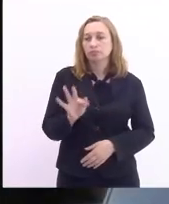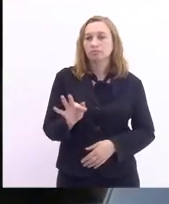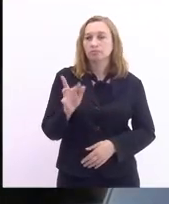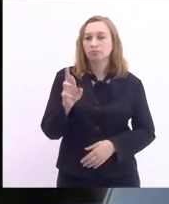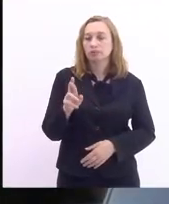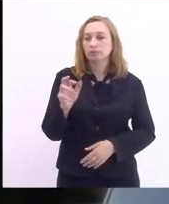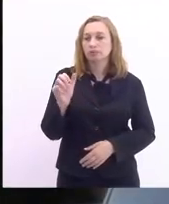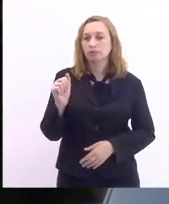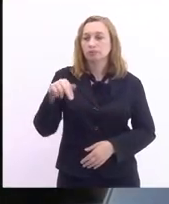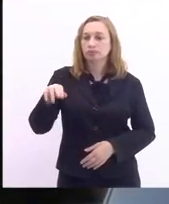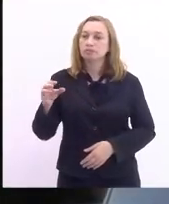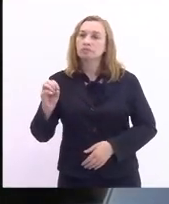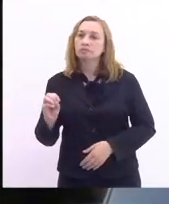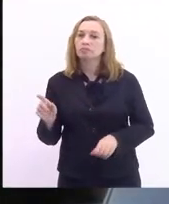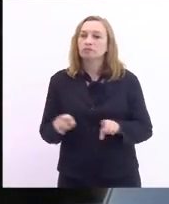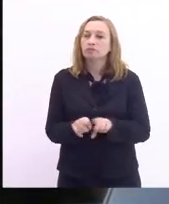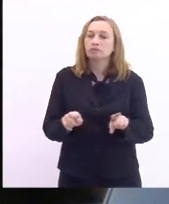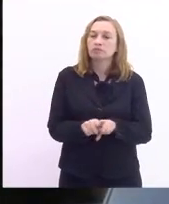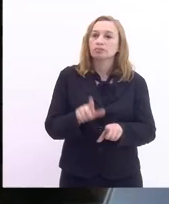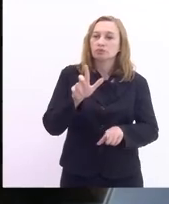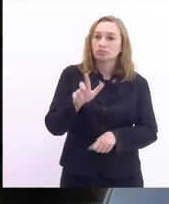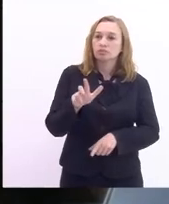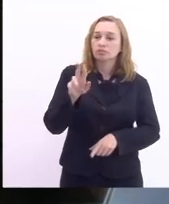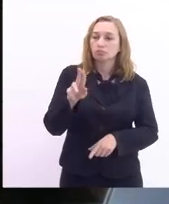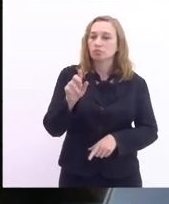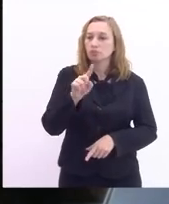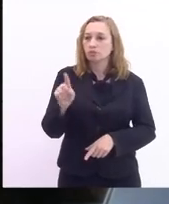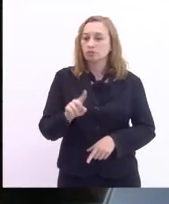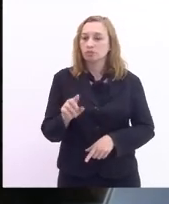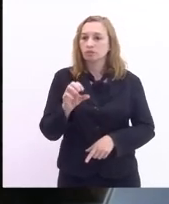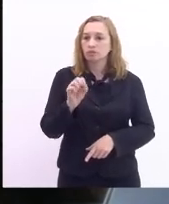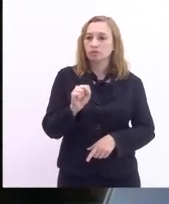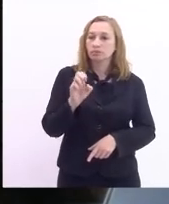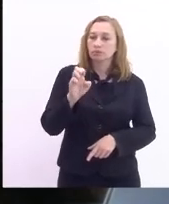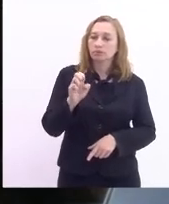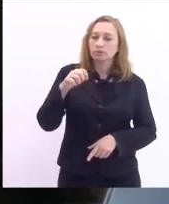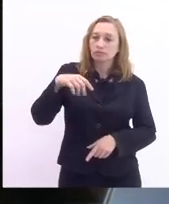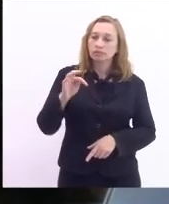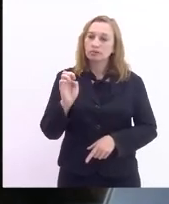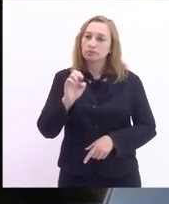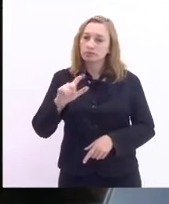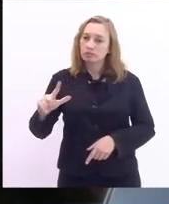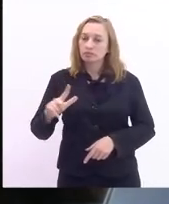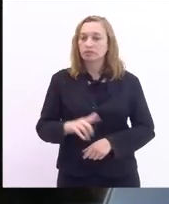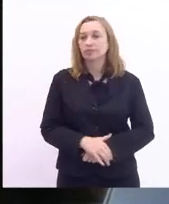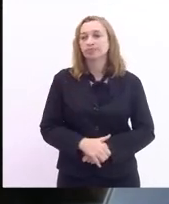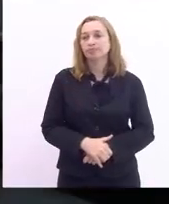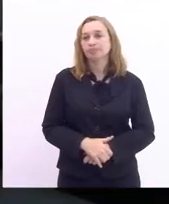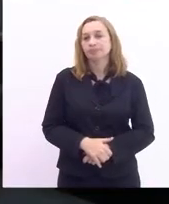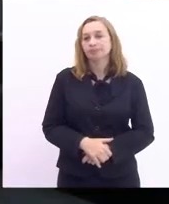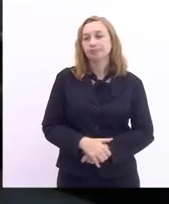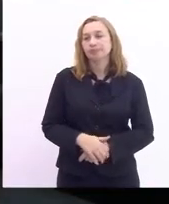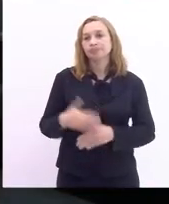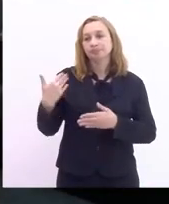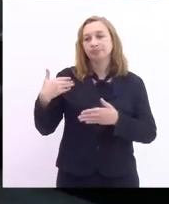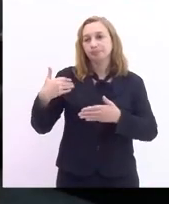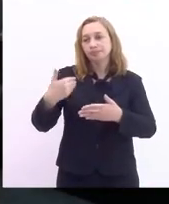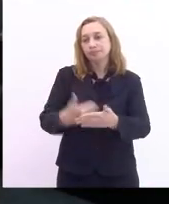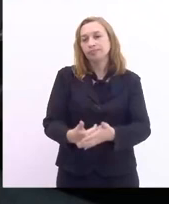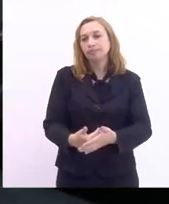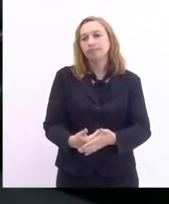Francisco e o Luiz Antônio do Sinttel os Intel ao longo